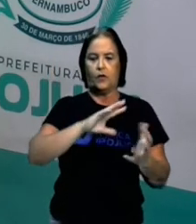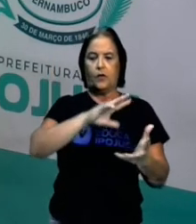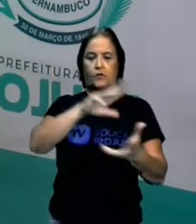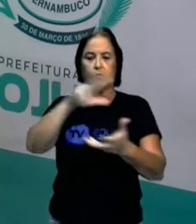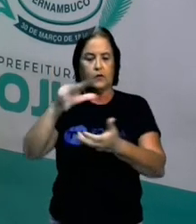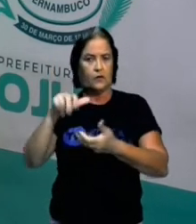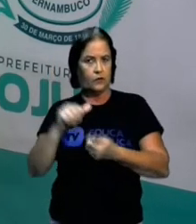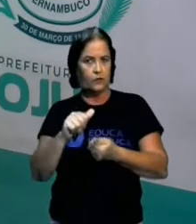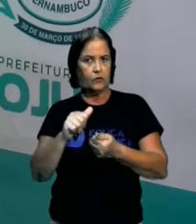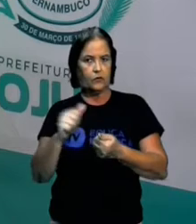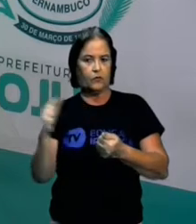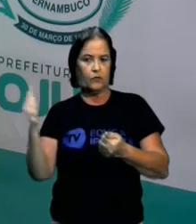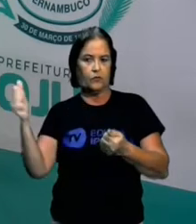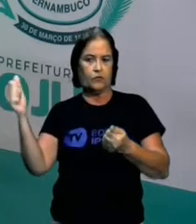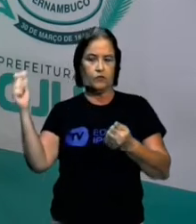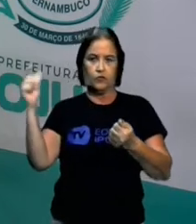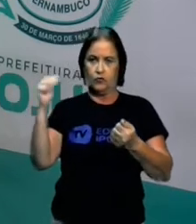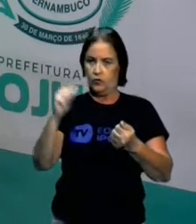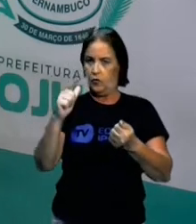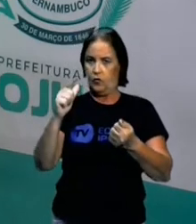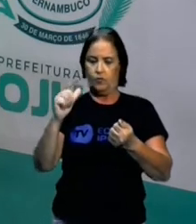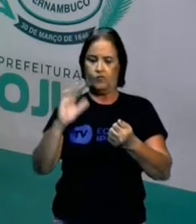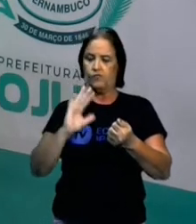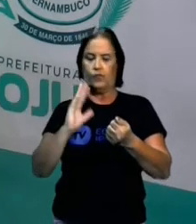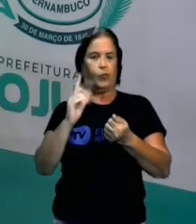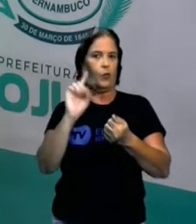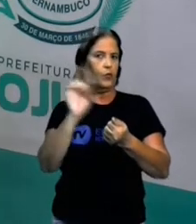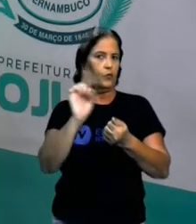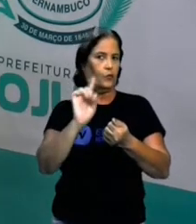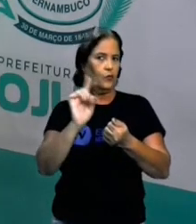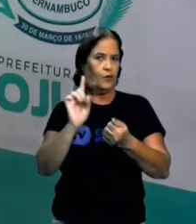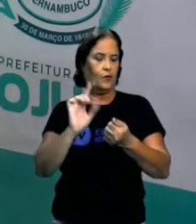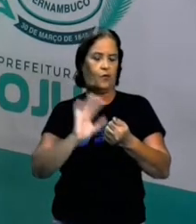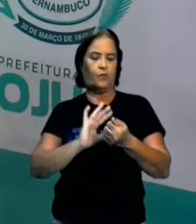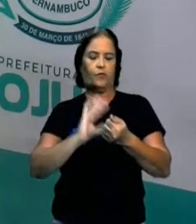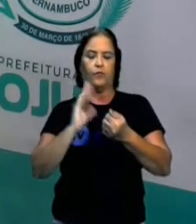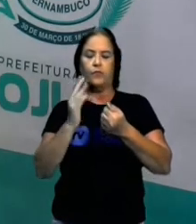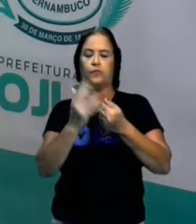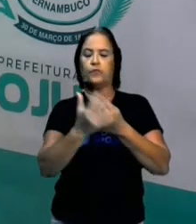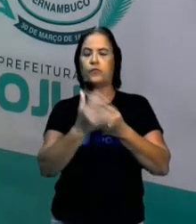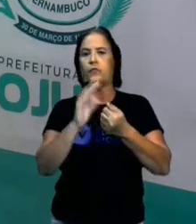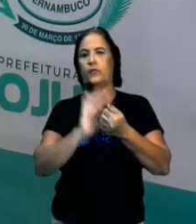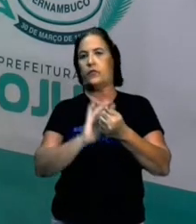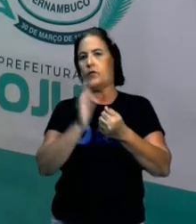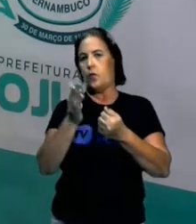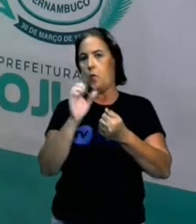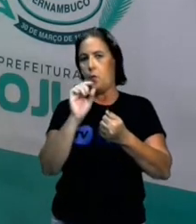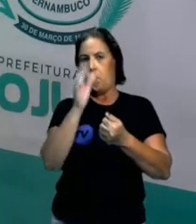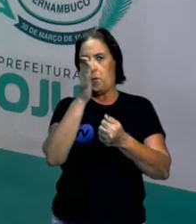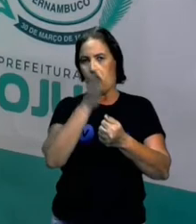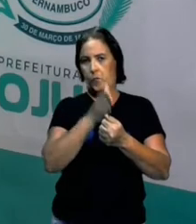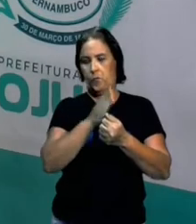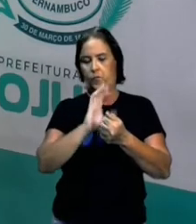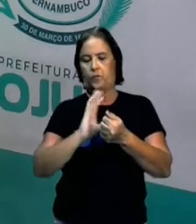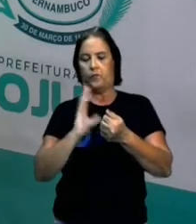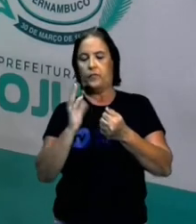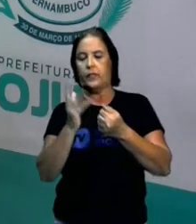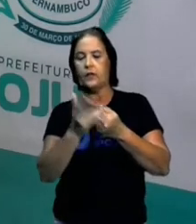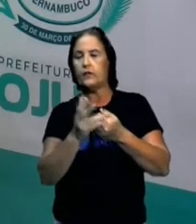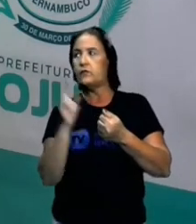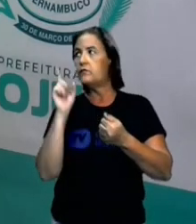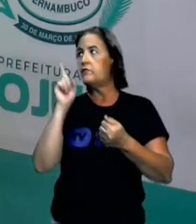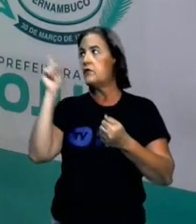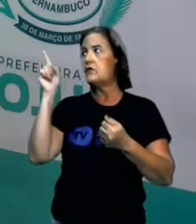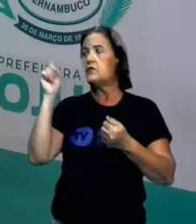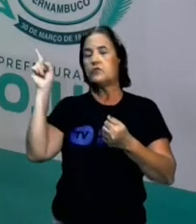ilumina ela por inteiro, ilumina apenas uma parte, como a gente está vendo aí. Na nossa imagem, a Terra